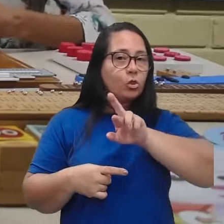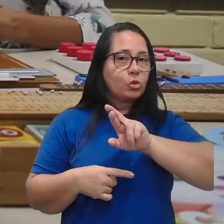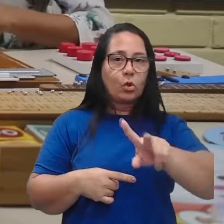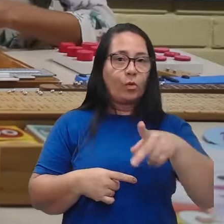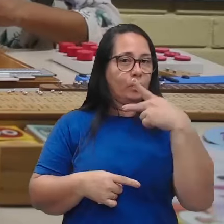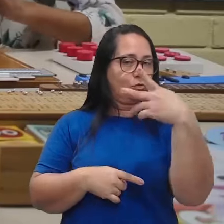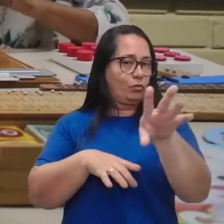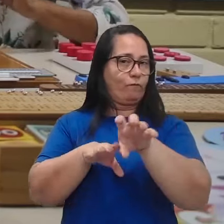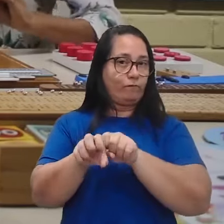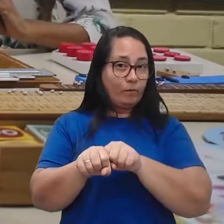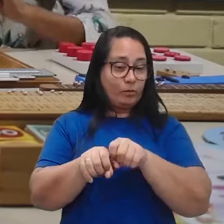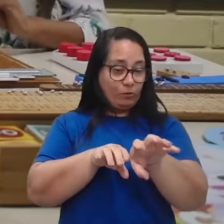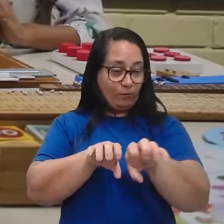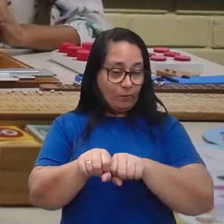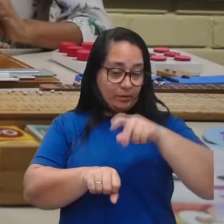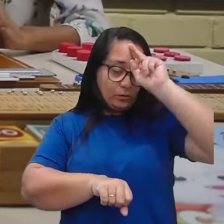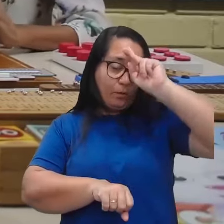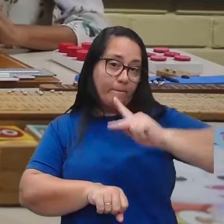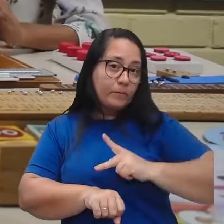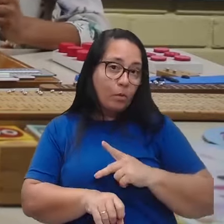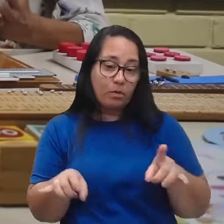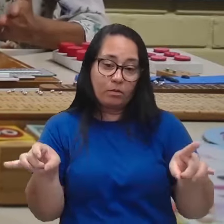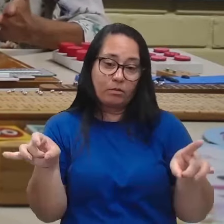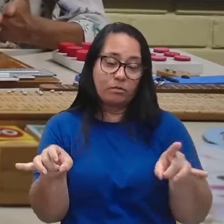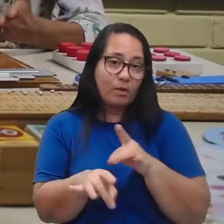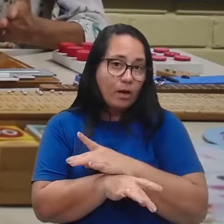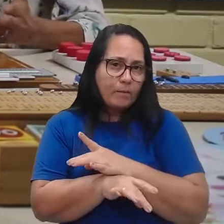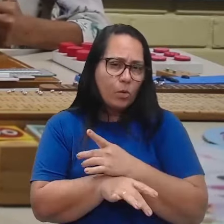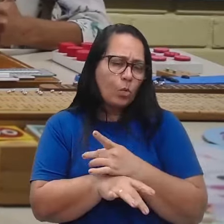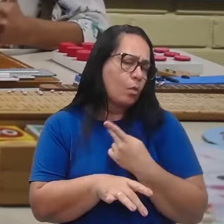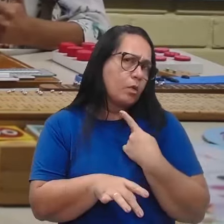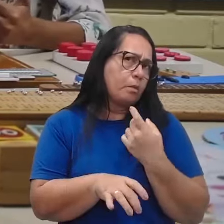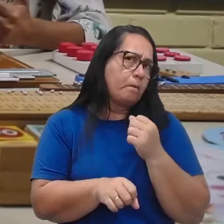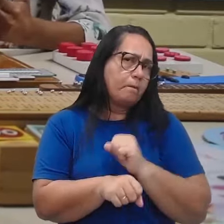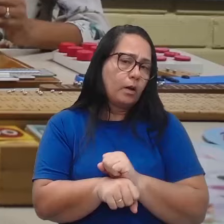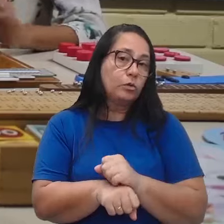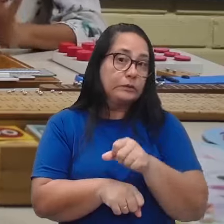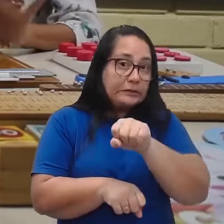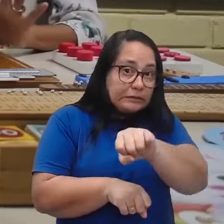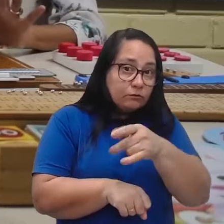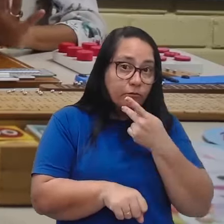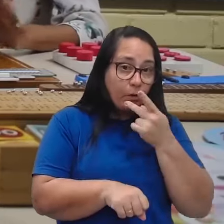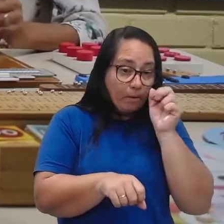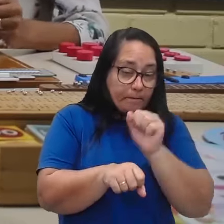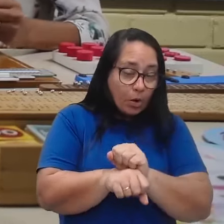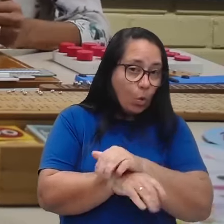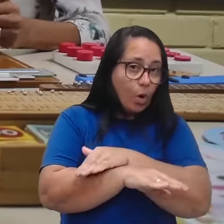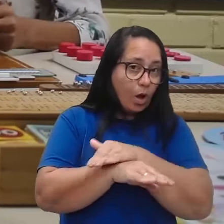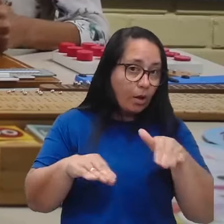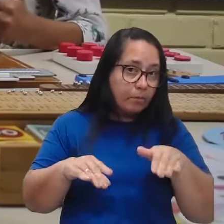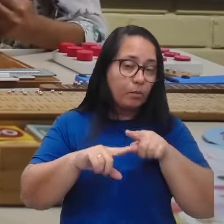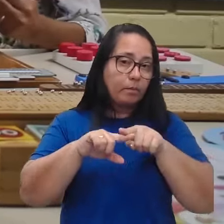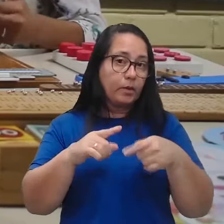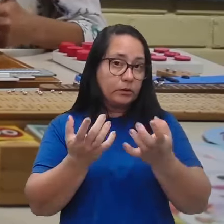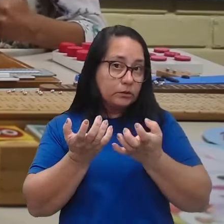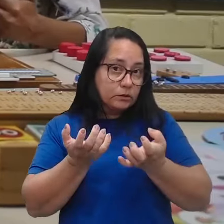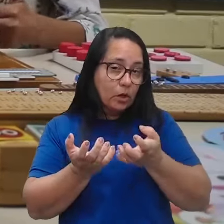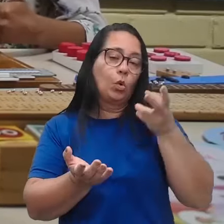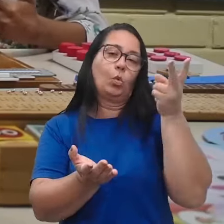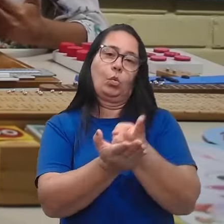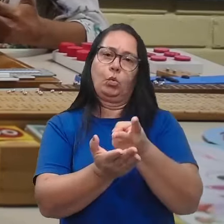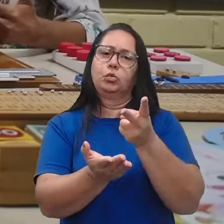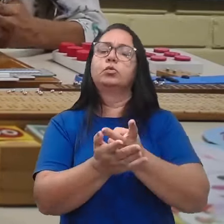formação. A formação da gente termina quando a gente diz que para. E se você disser que parou, acabou. Mas na realidade, você precisa estar